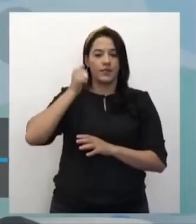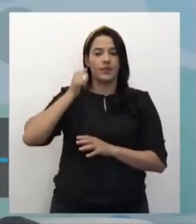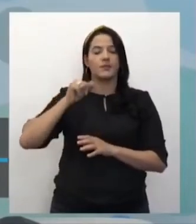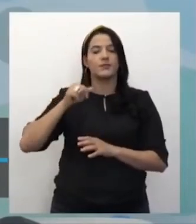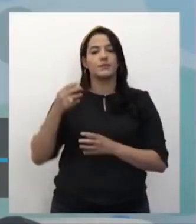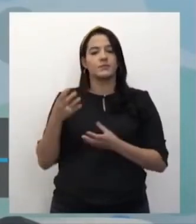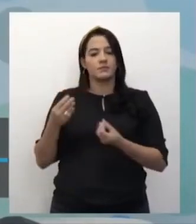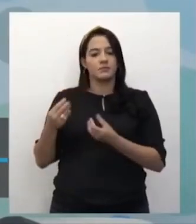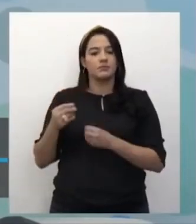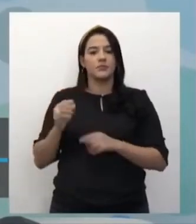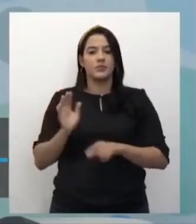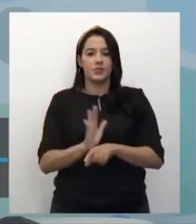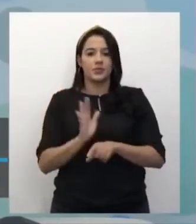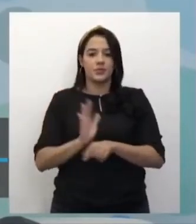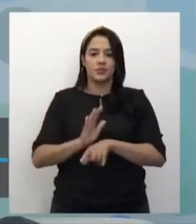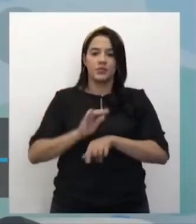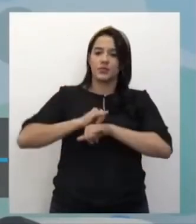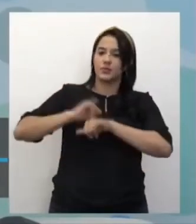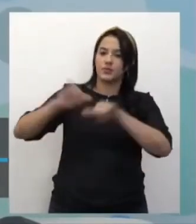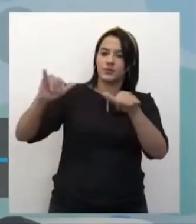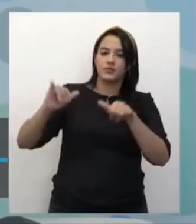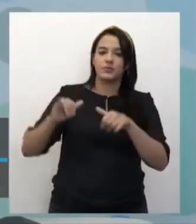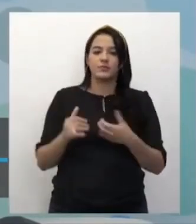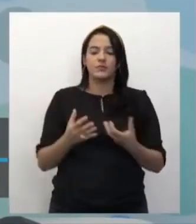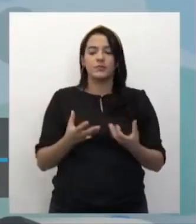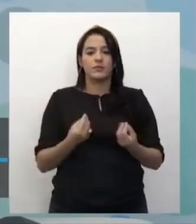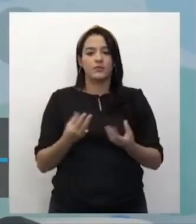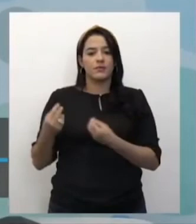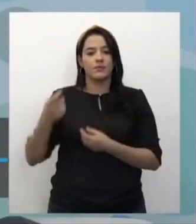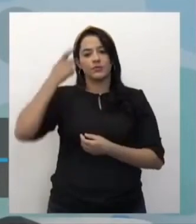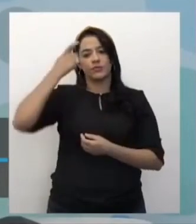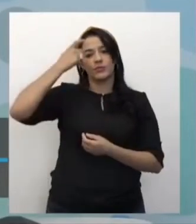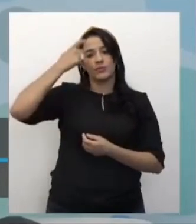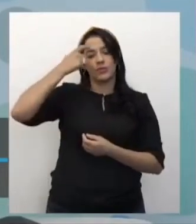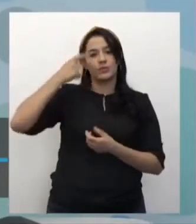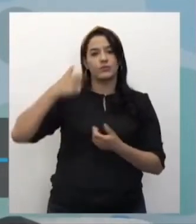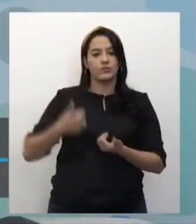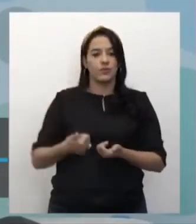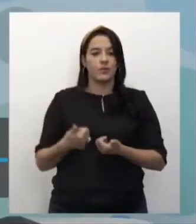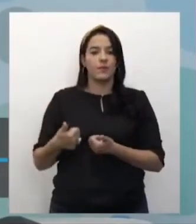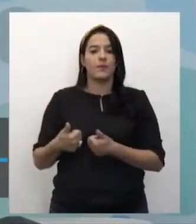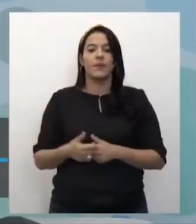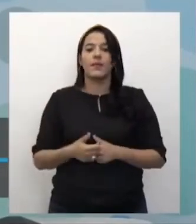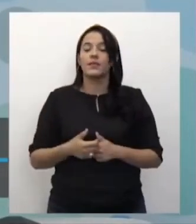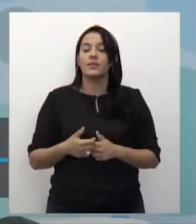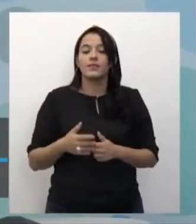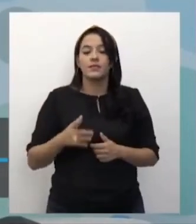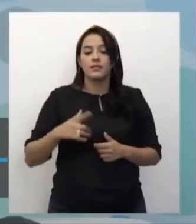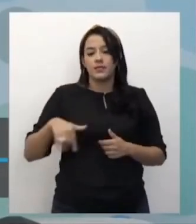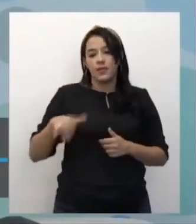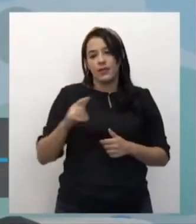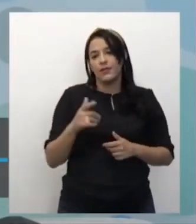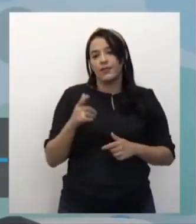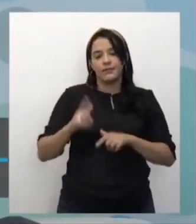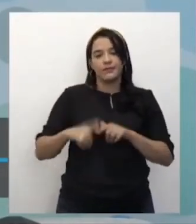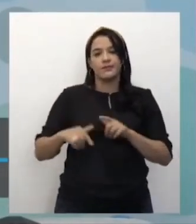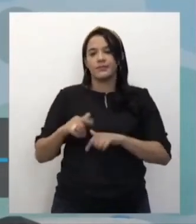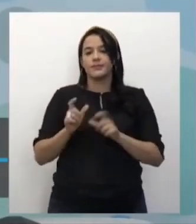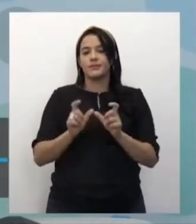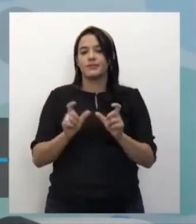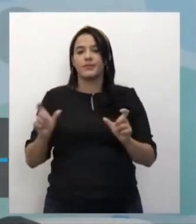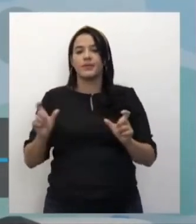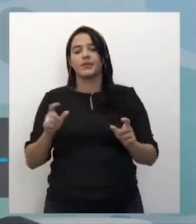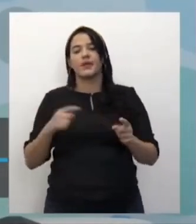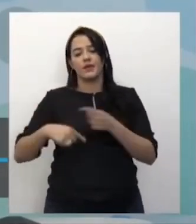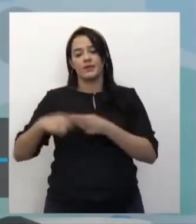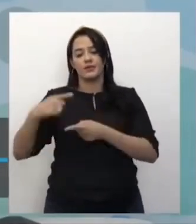explorar, divulgar as suas marcas, a sua maneira de pensar. É inevitável que as gírias sejam de